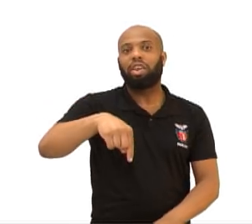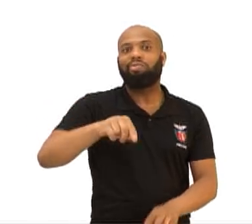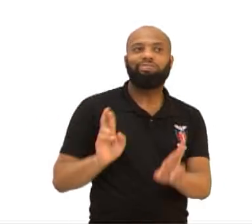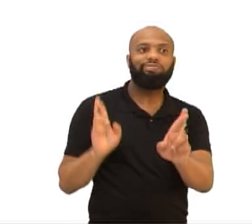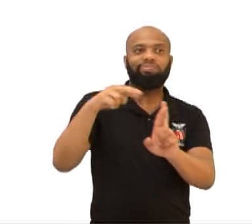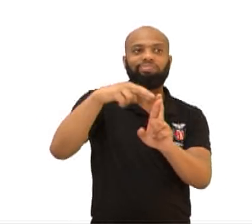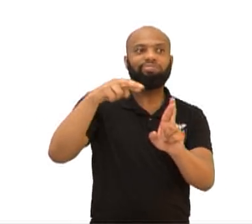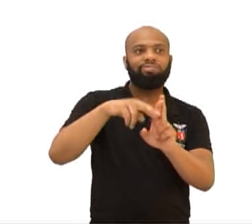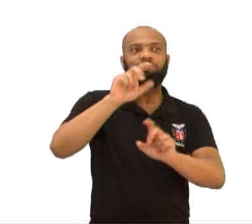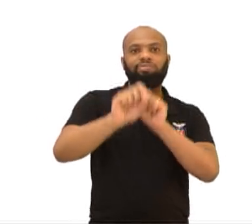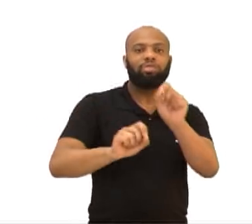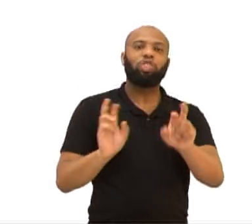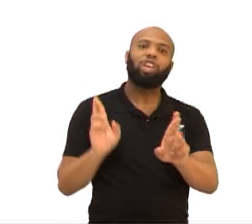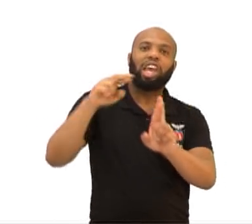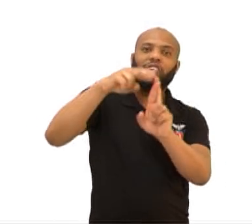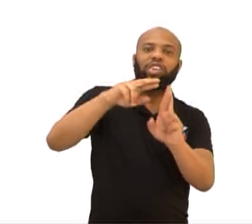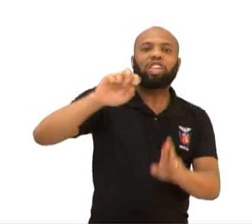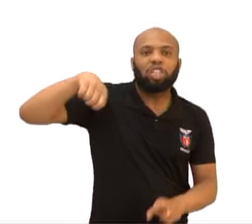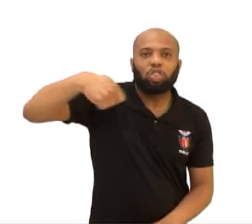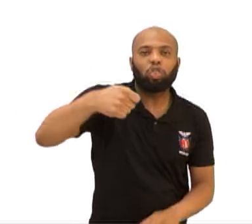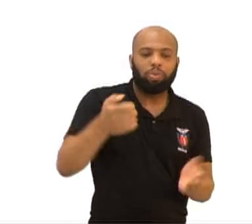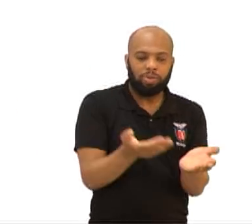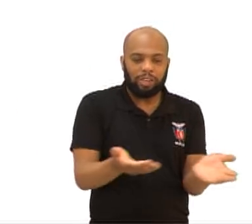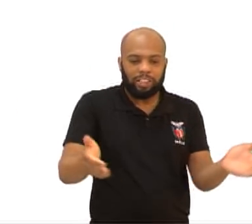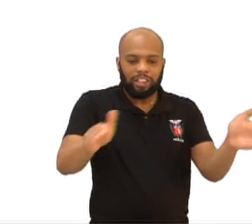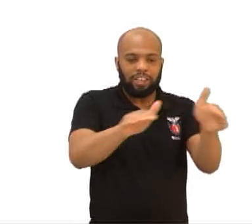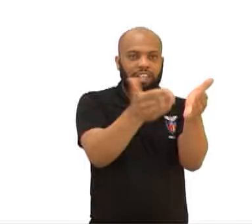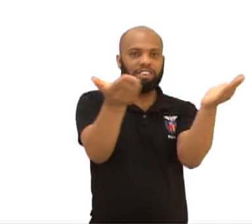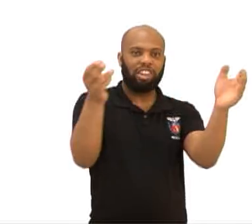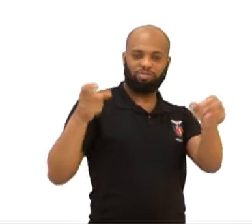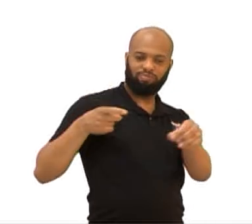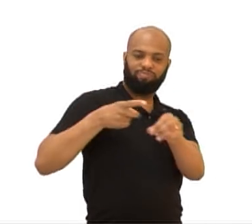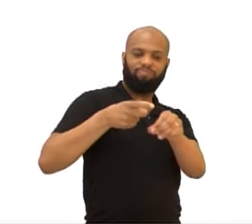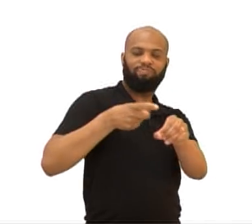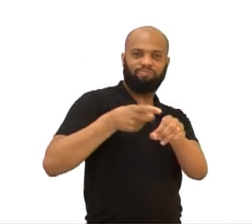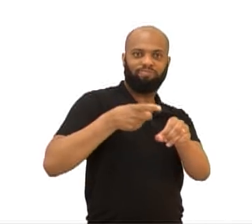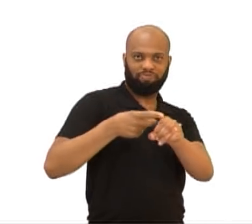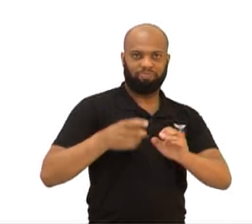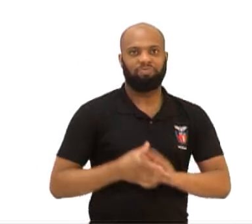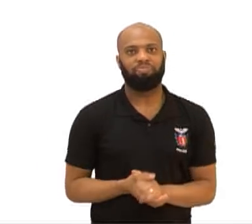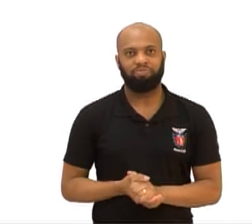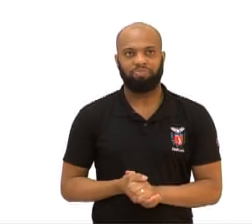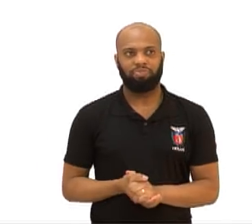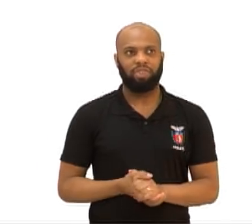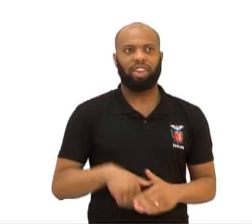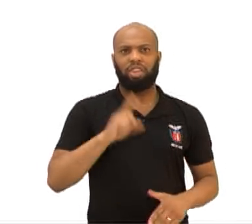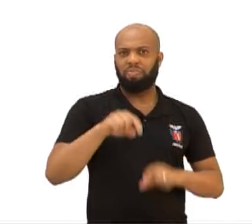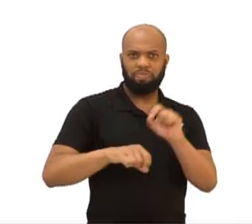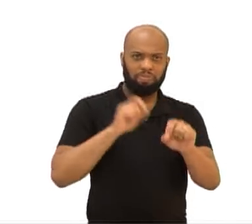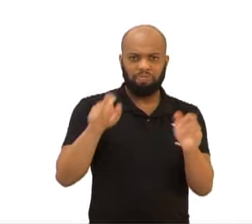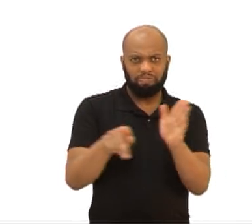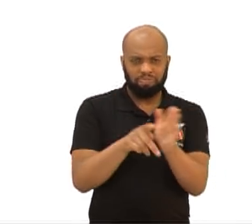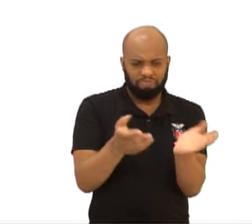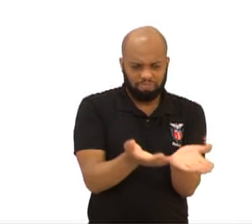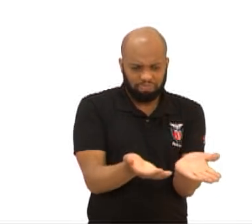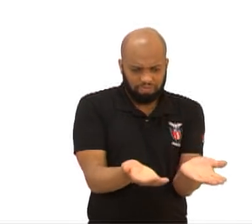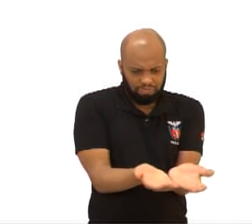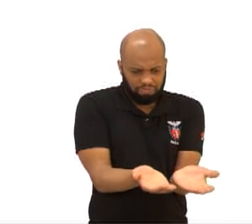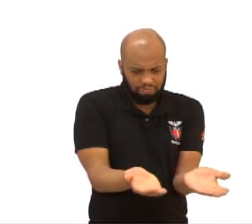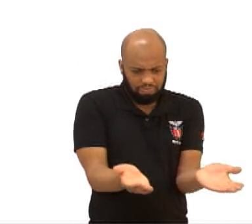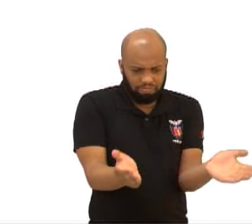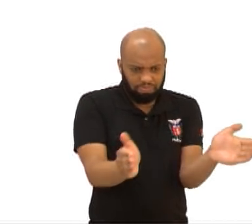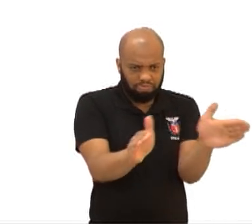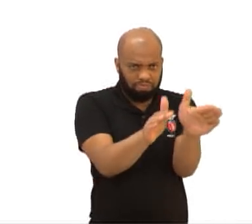se refere é o vaso de louça vidrada. Né? Vaso de louça vidrada, será que é o que? Um vaso de louça de vidro,